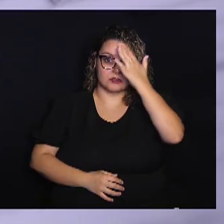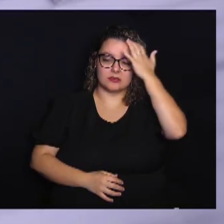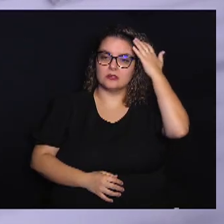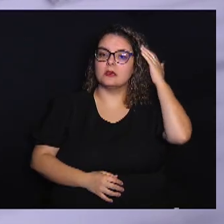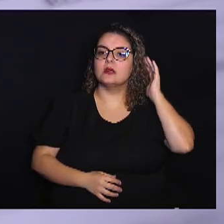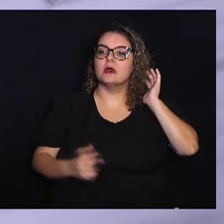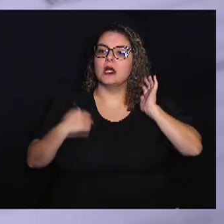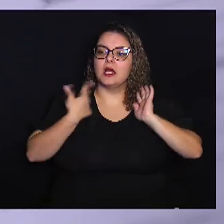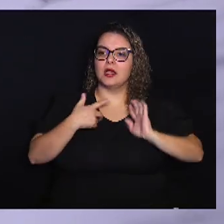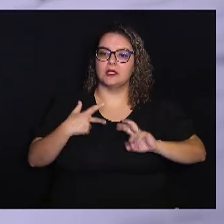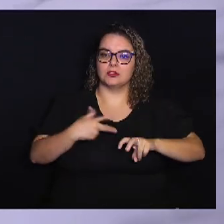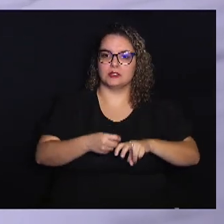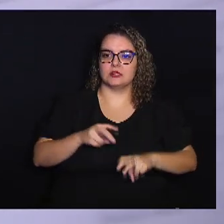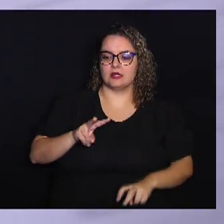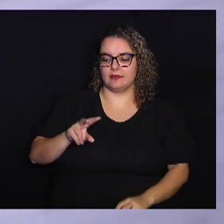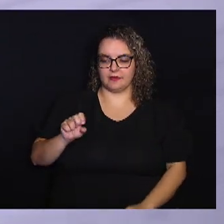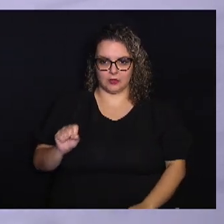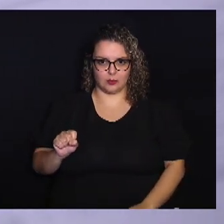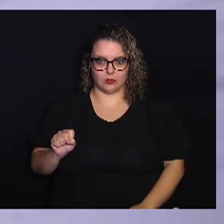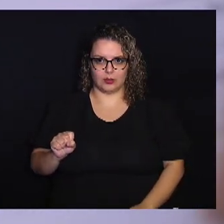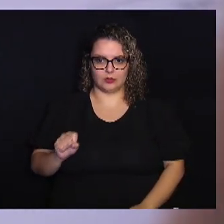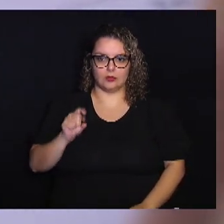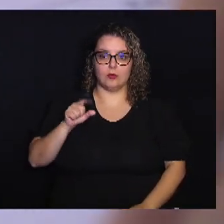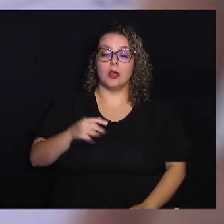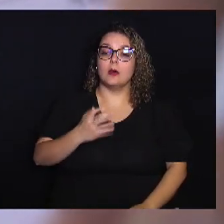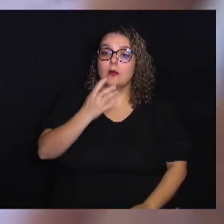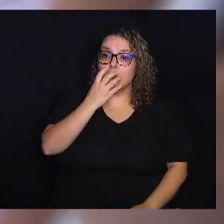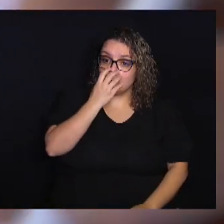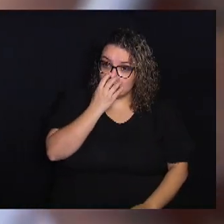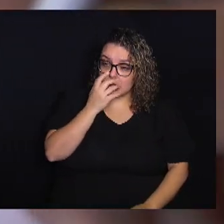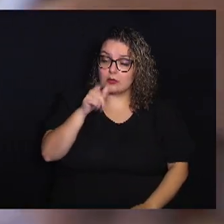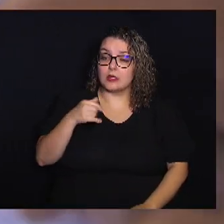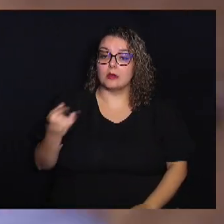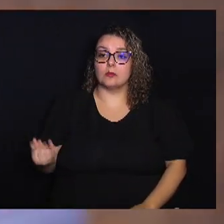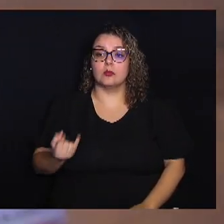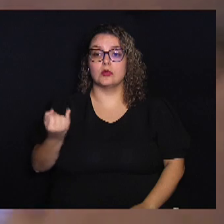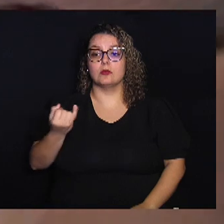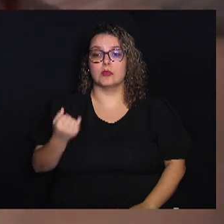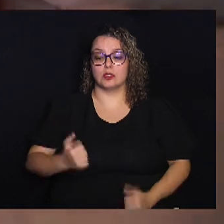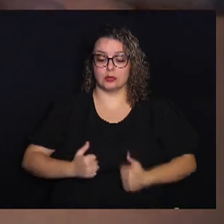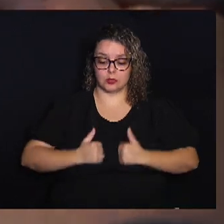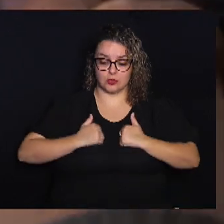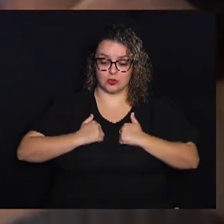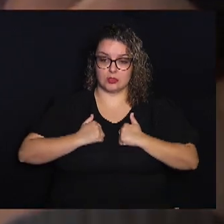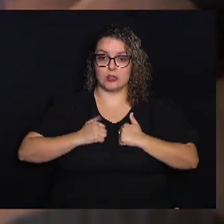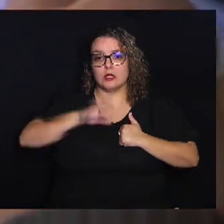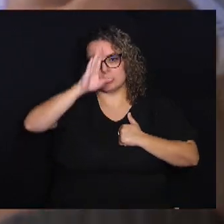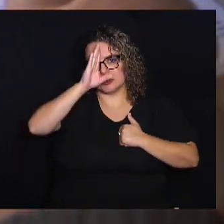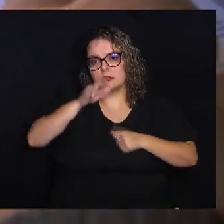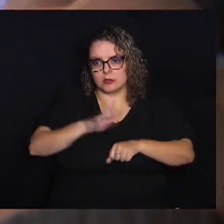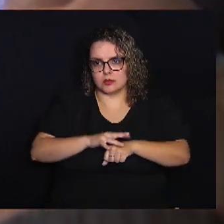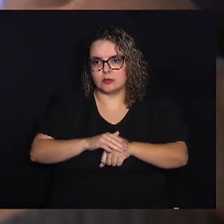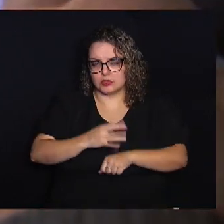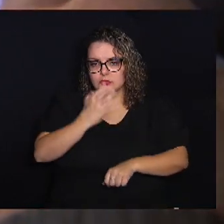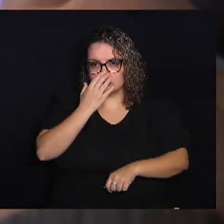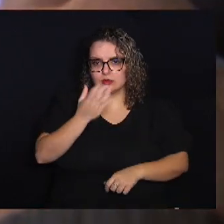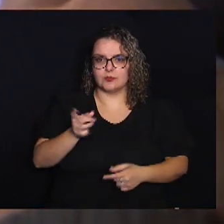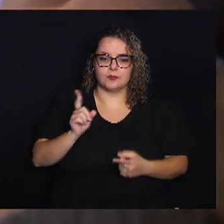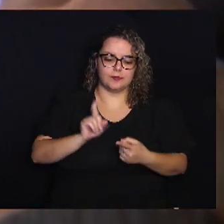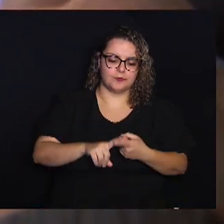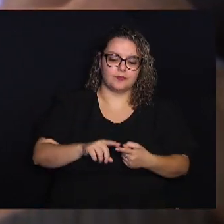vacina disponível é a V8. A V8 ela é para cão, é importante para a imunização das principais doenças dos cães, né? Que é